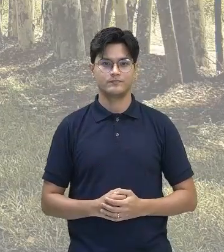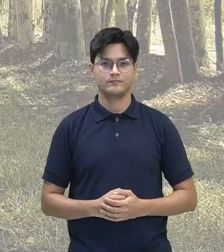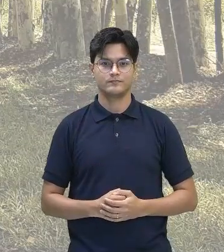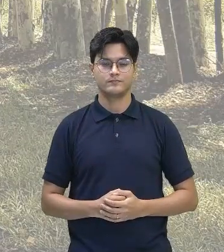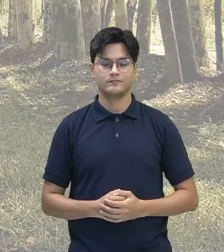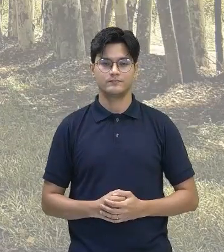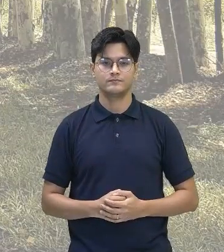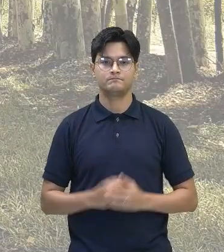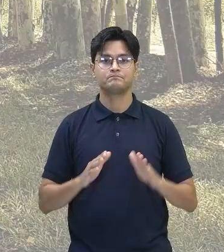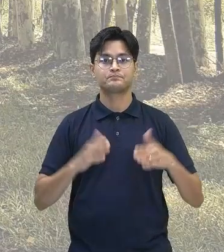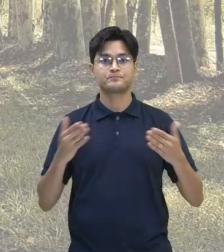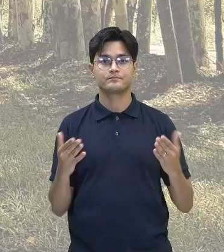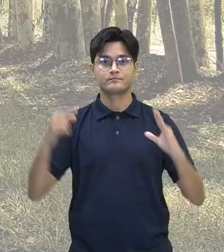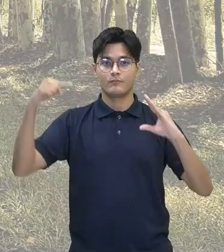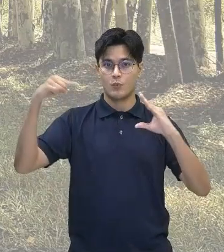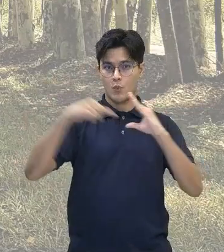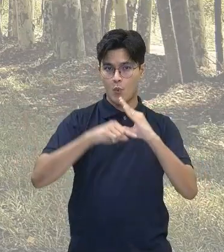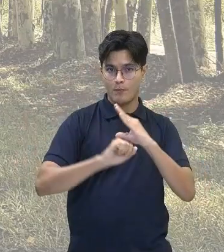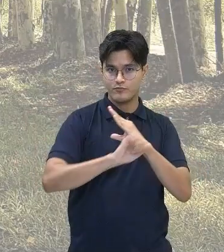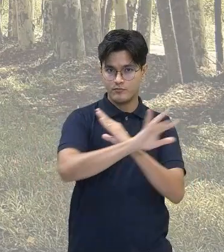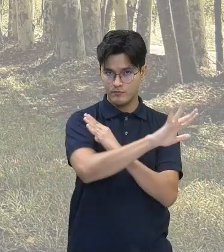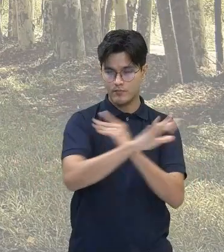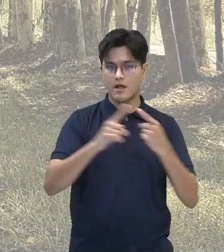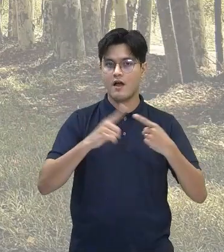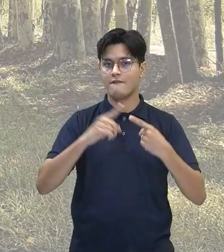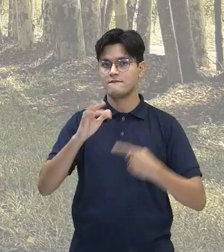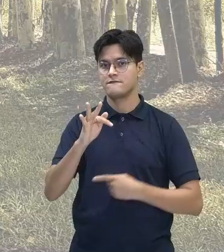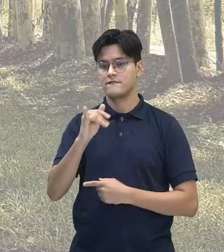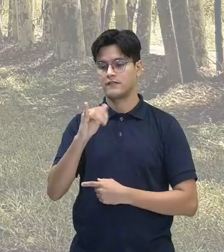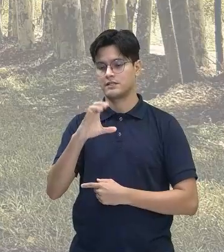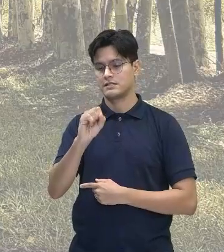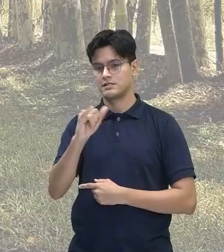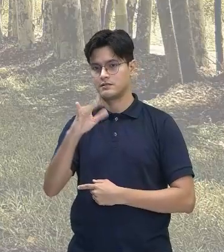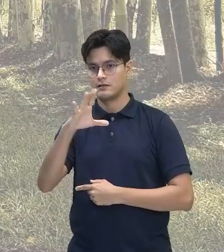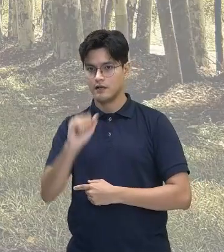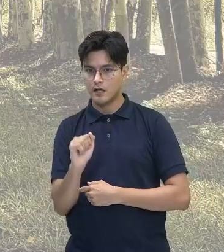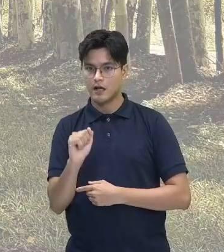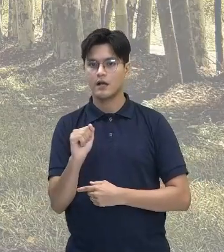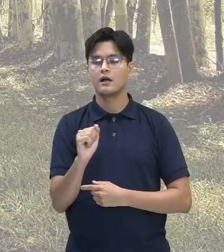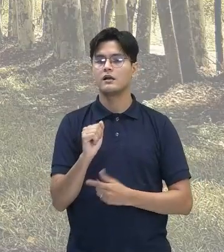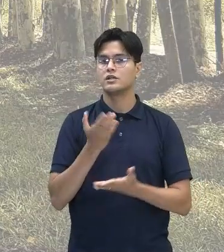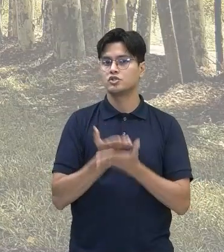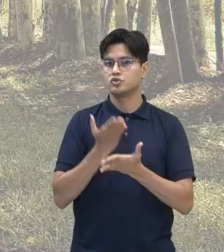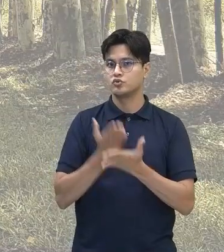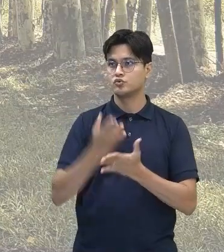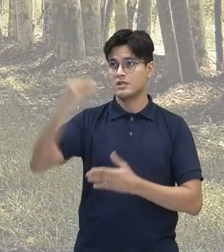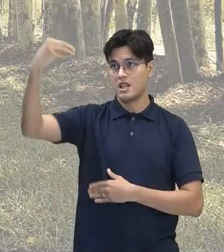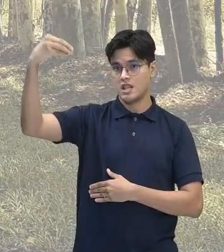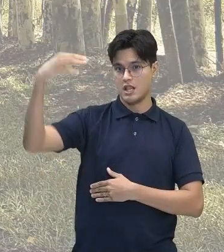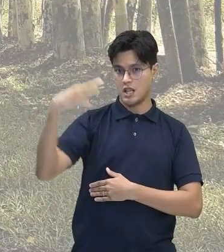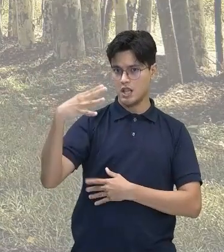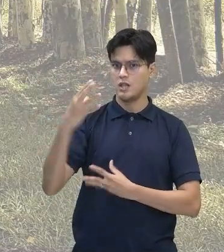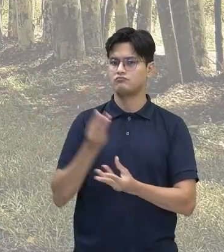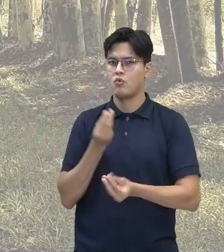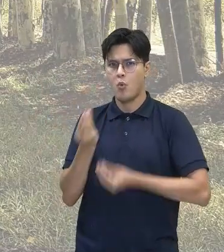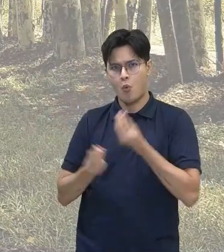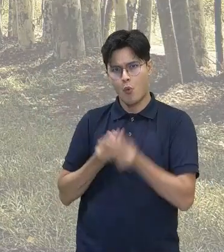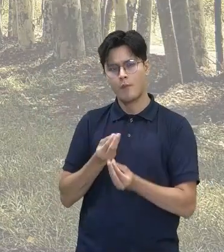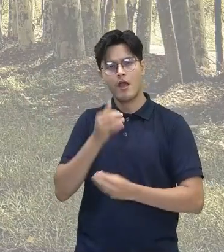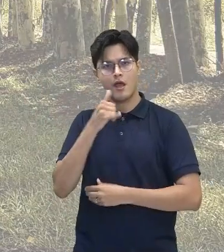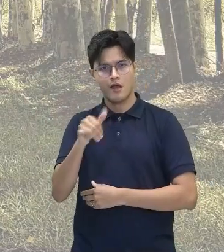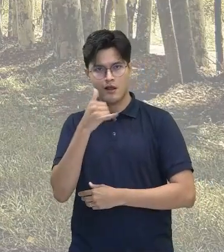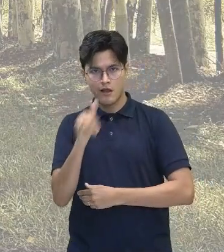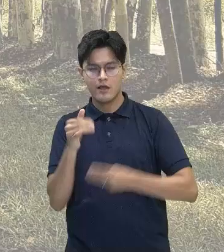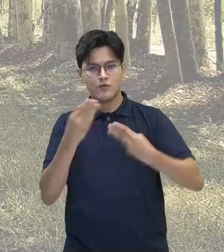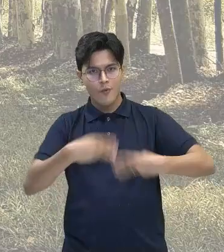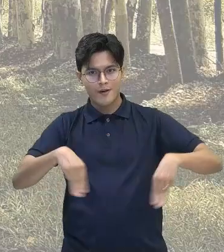certo, pessoal? Então, a ótica física é a parte da física que trata a luz como sendo uma onda